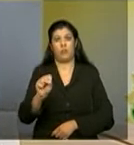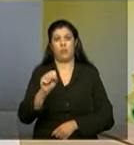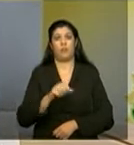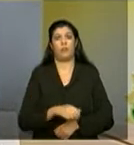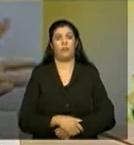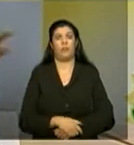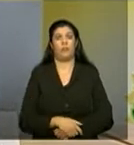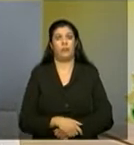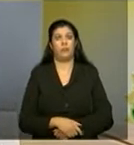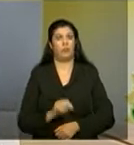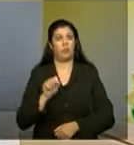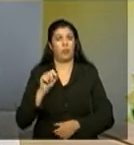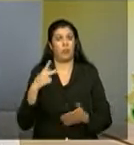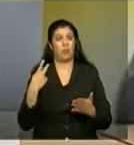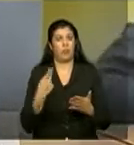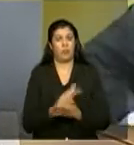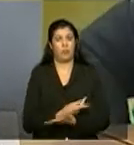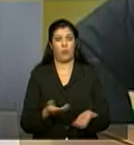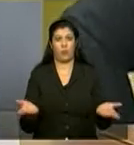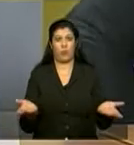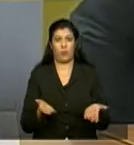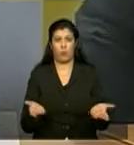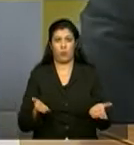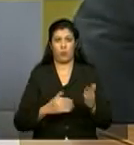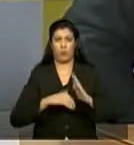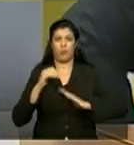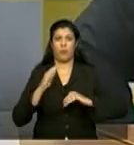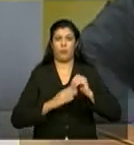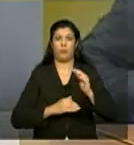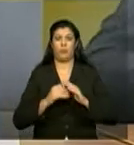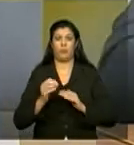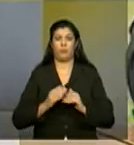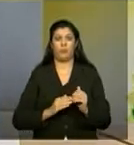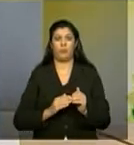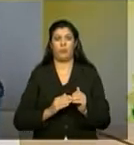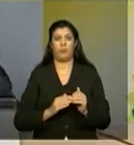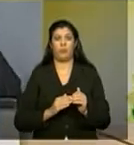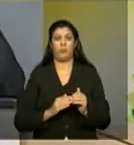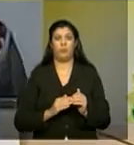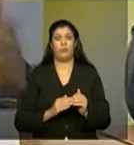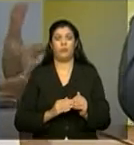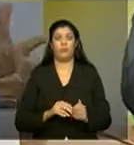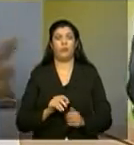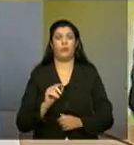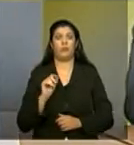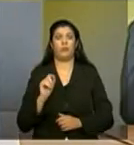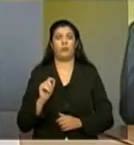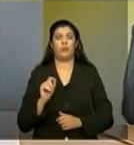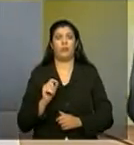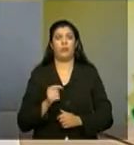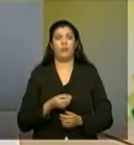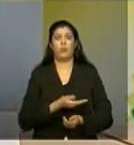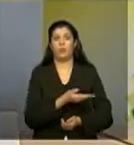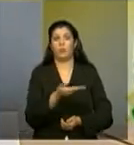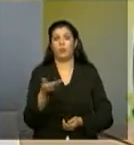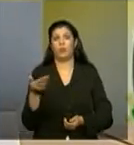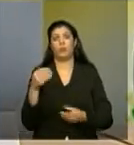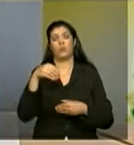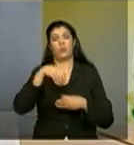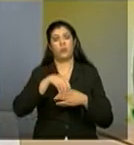este ato que aqui se pratica até aqui dentro da família